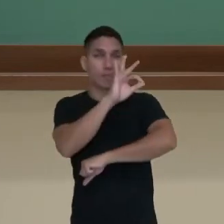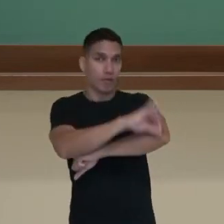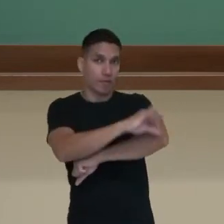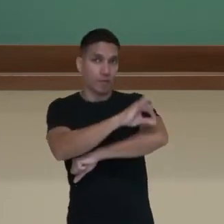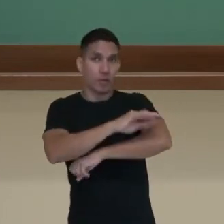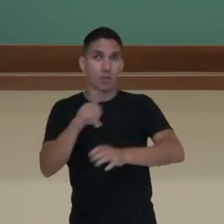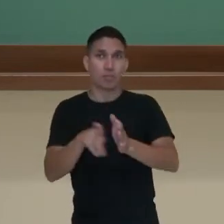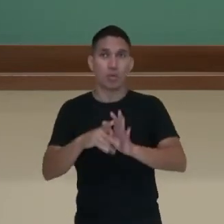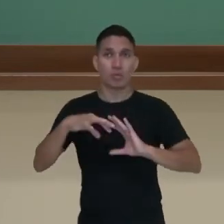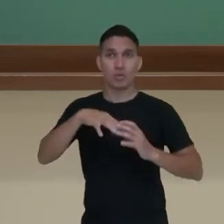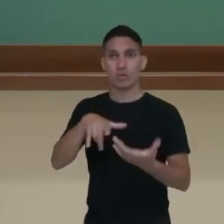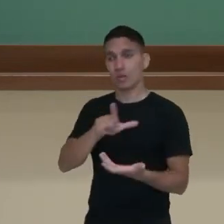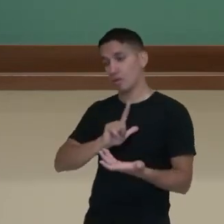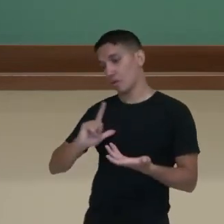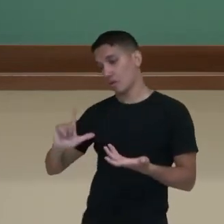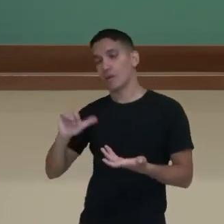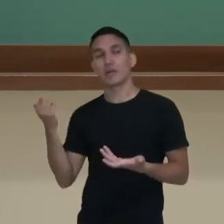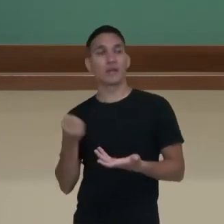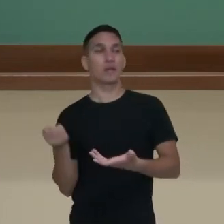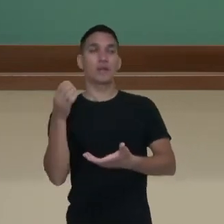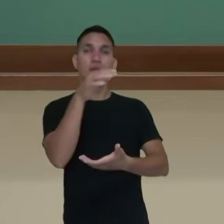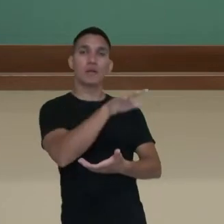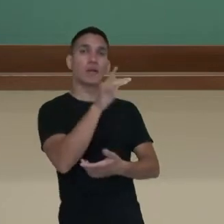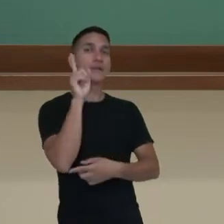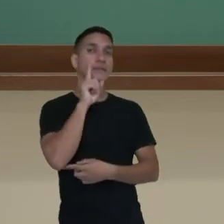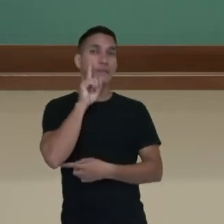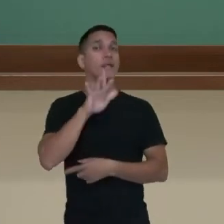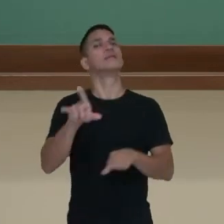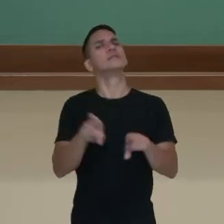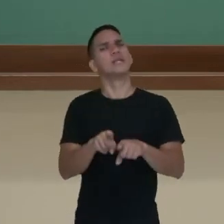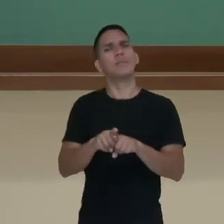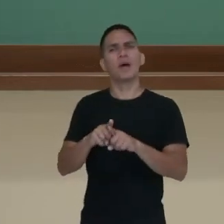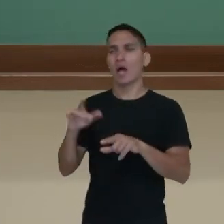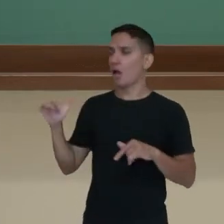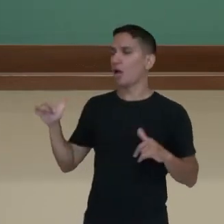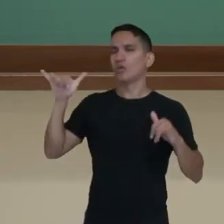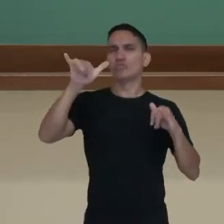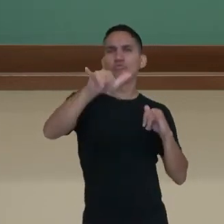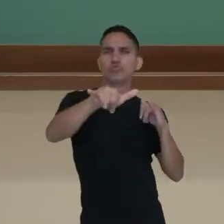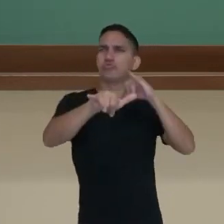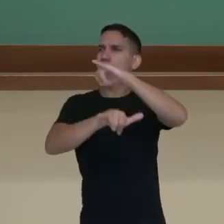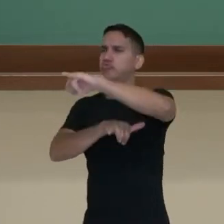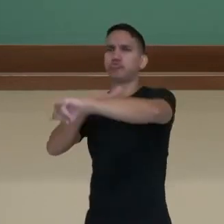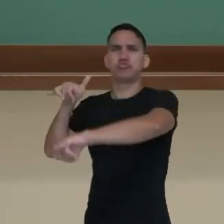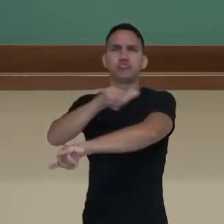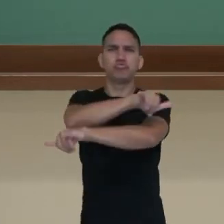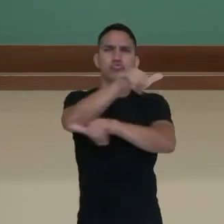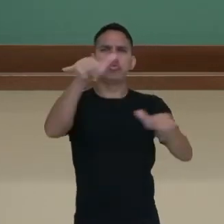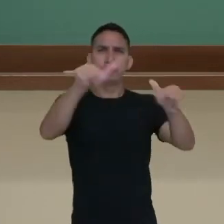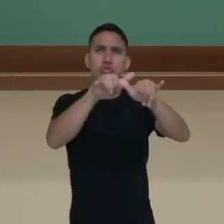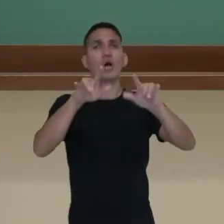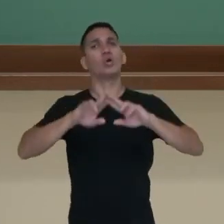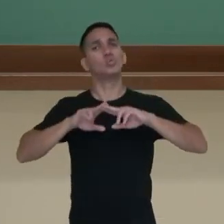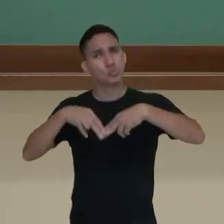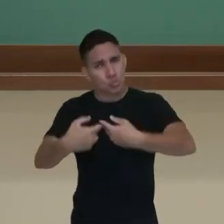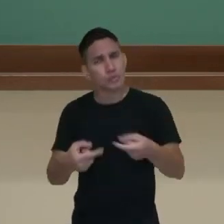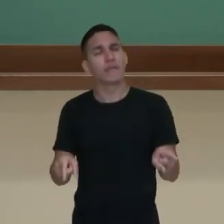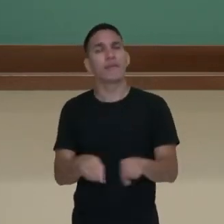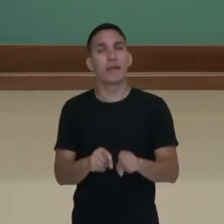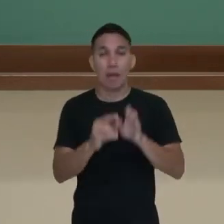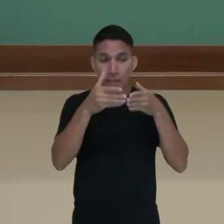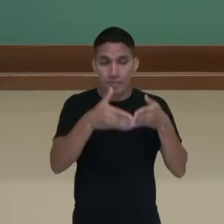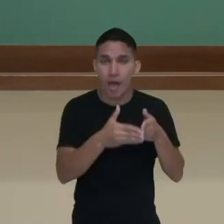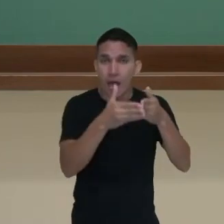E assim como outros tipos também de fluxos de aviões pelo mundo, de navios, né? São exemplos aí do comércio